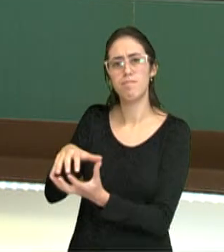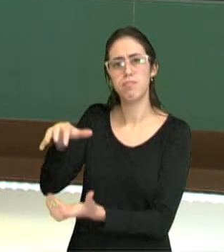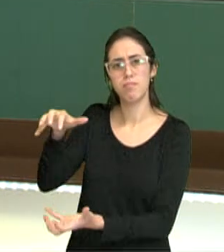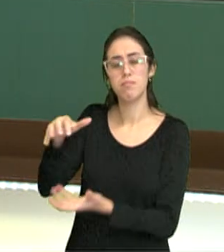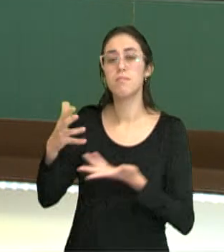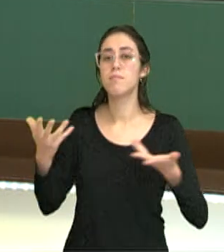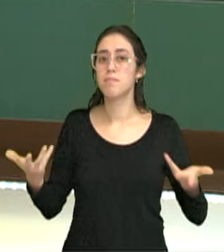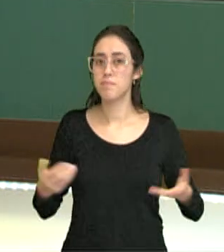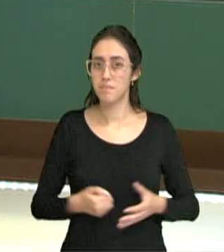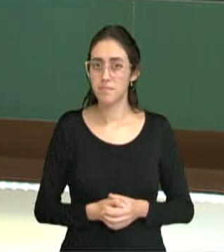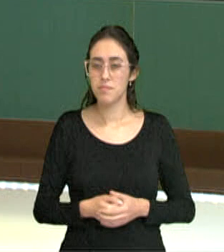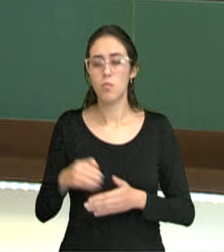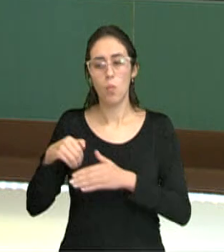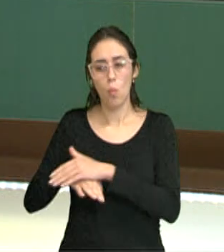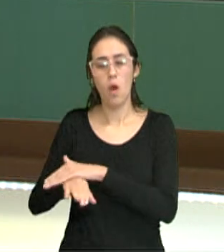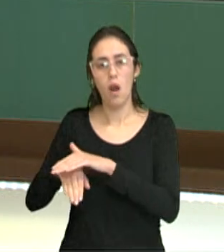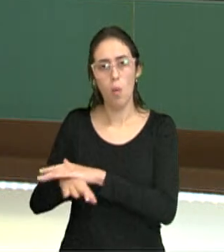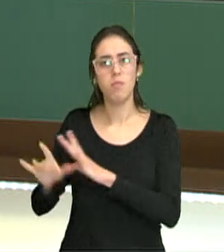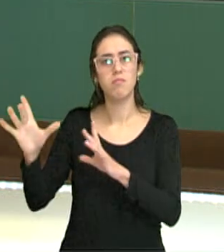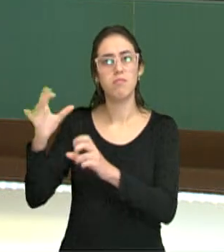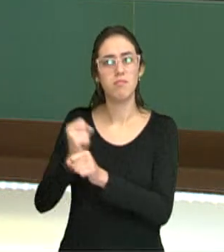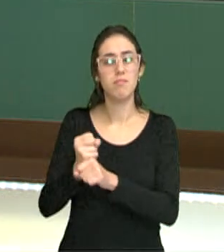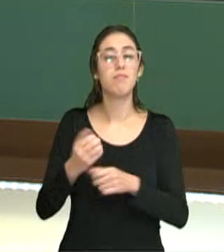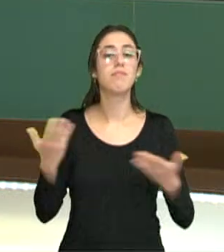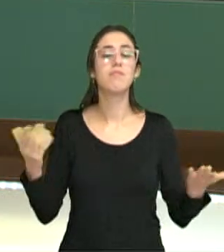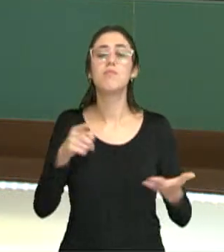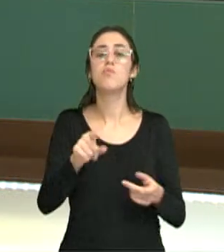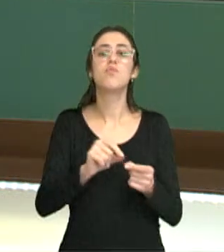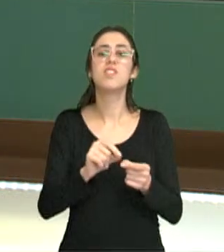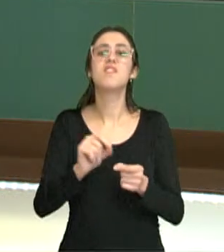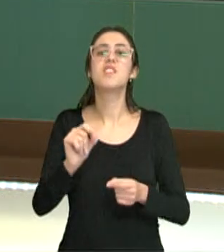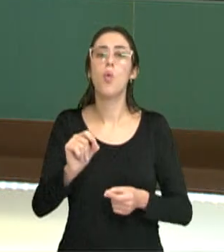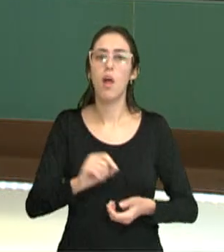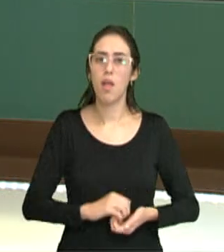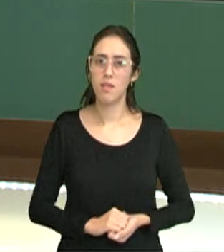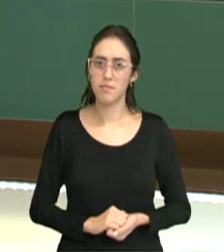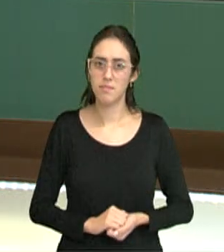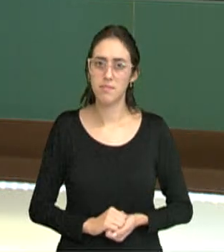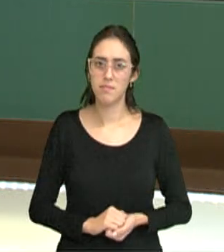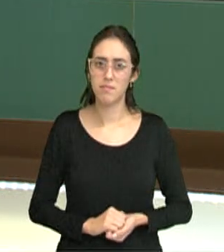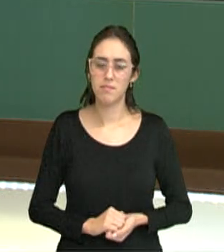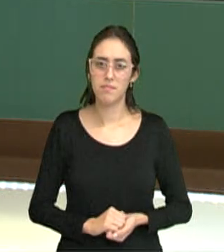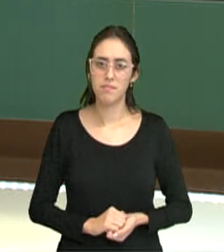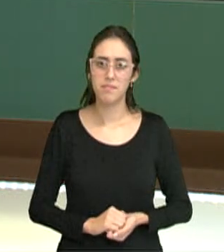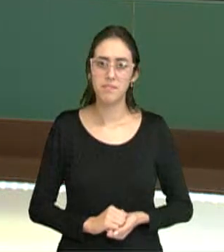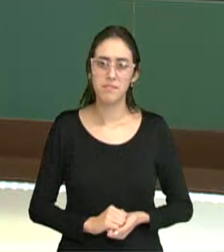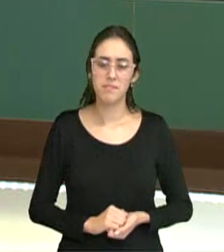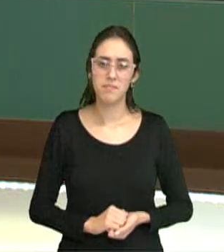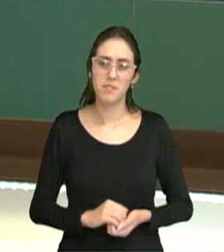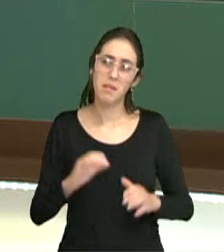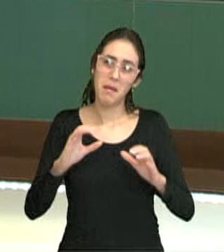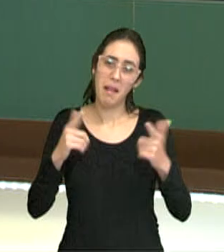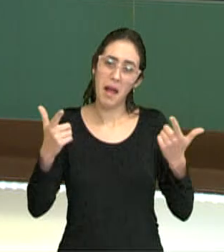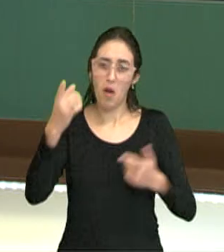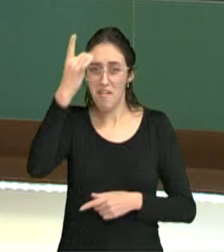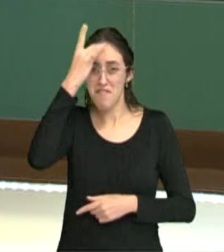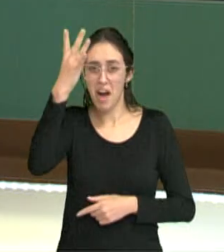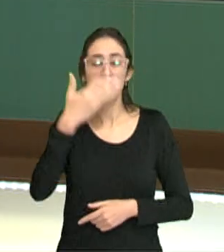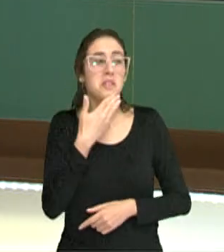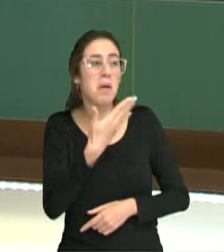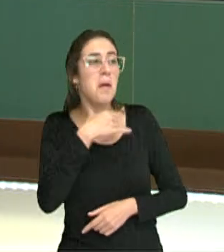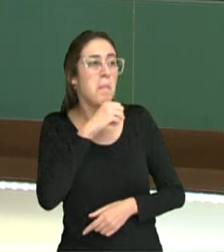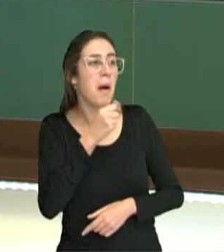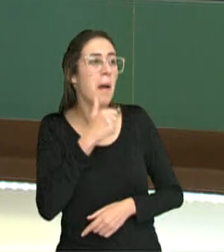dinheiro até juntar o valor necessário? O que você faria? Óbvio, é muito mais simples pedir para o pai, mas isso